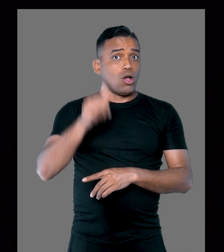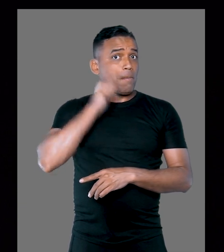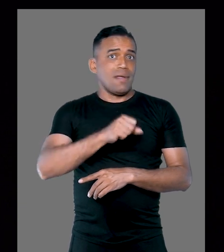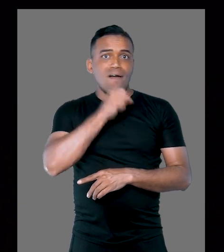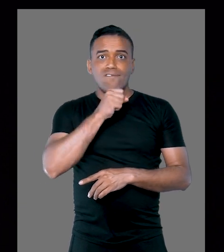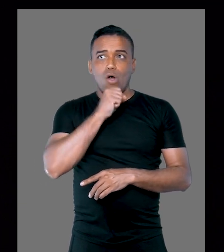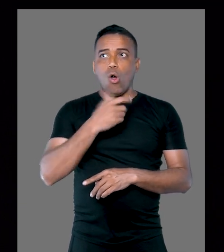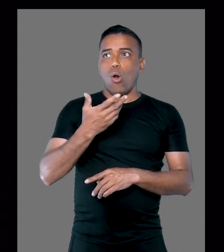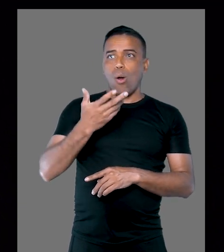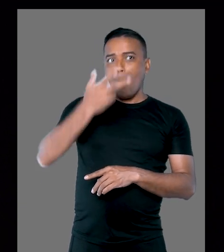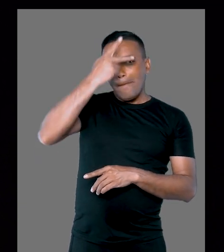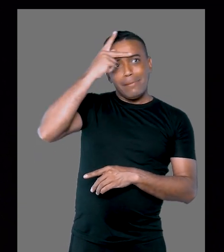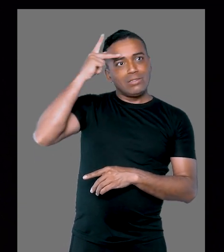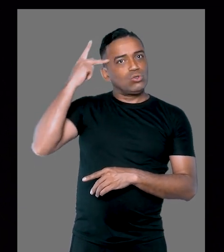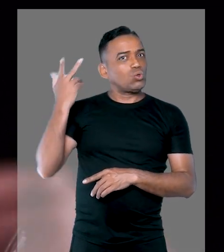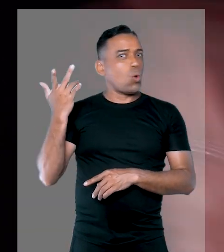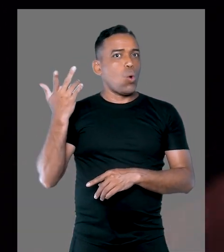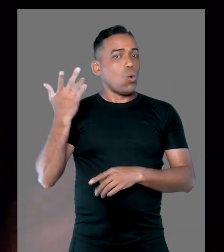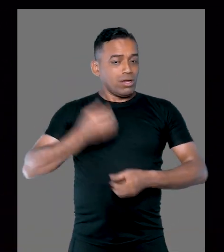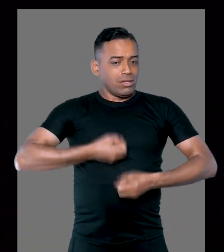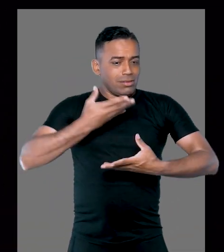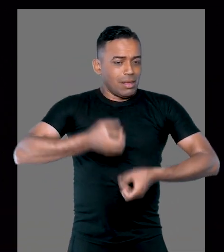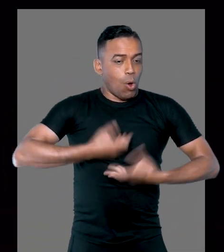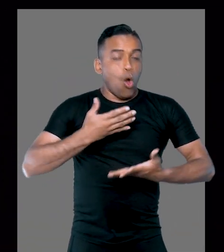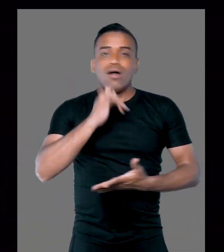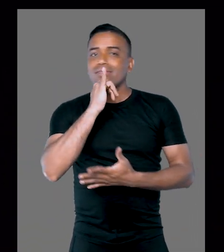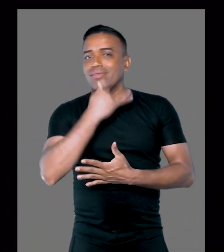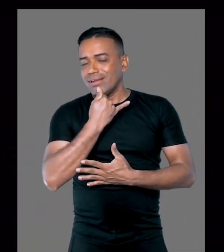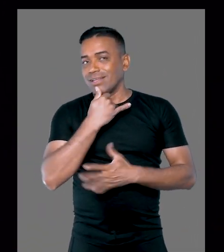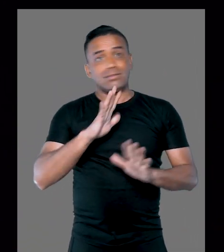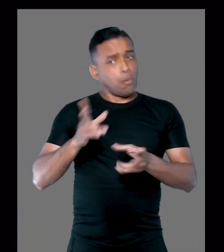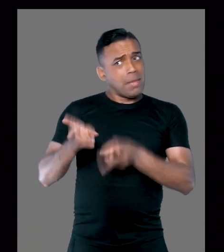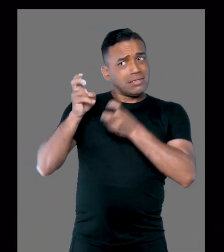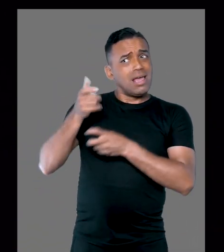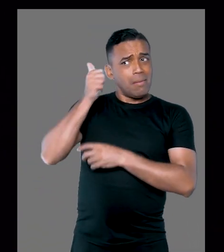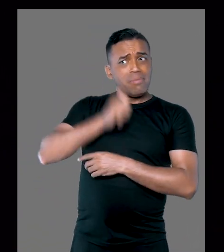ser uma pessoa que demonstra muita tristeza. Você percebe quando ela